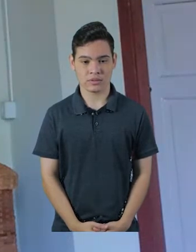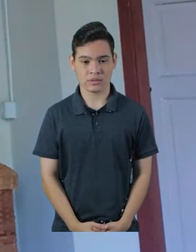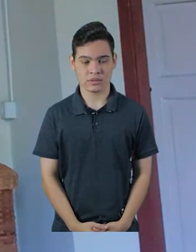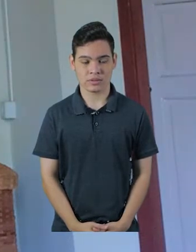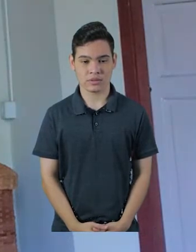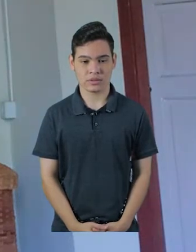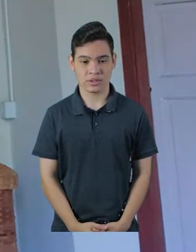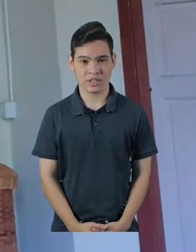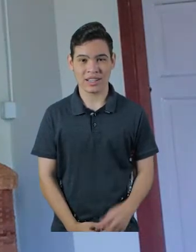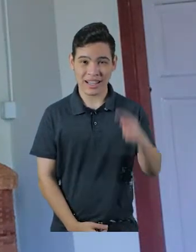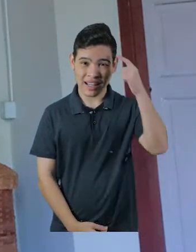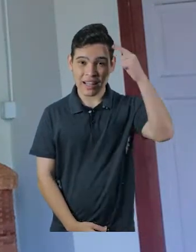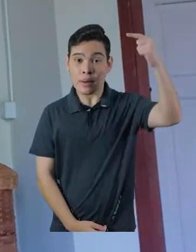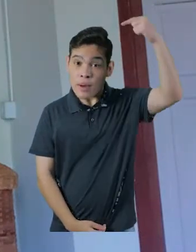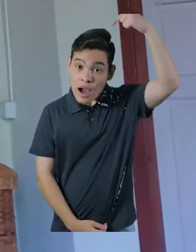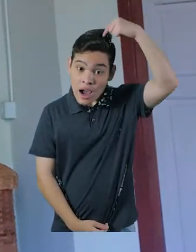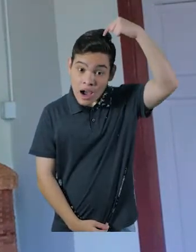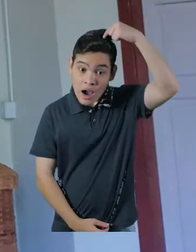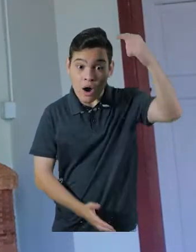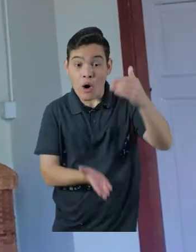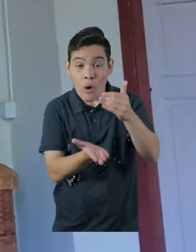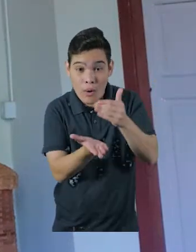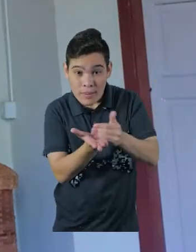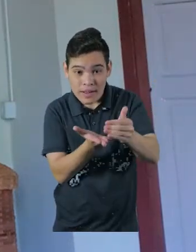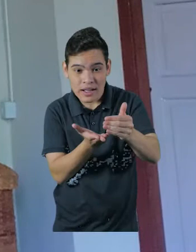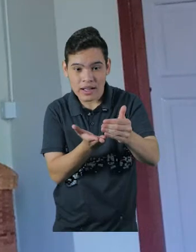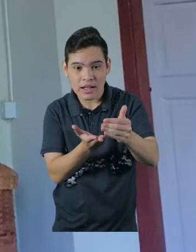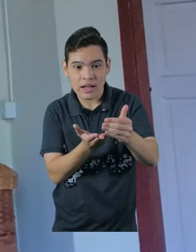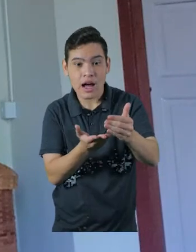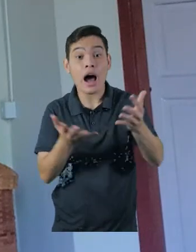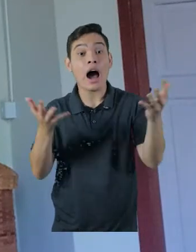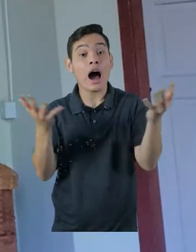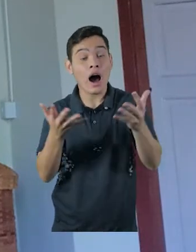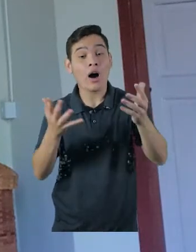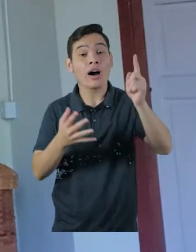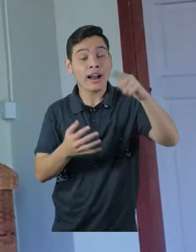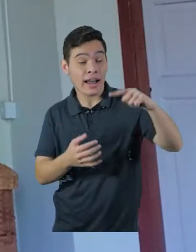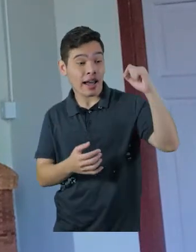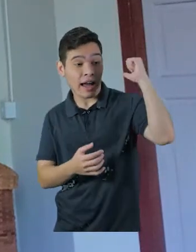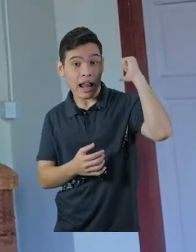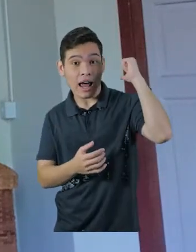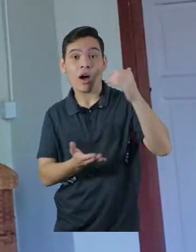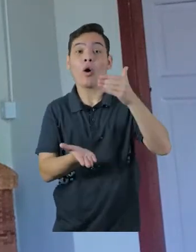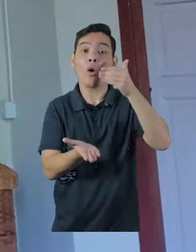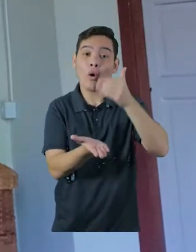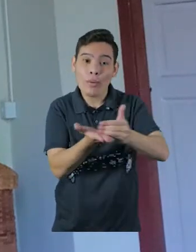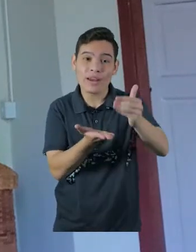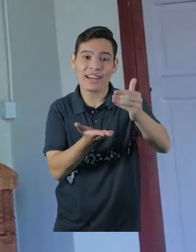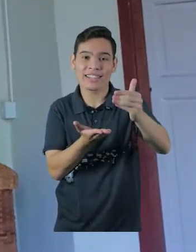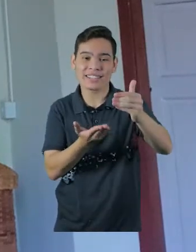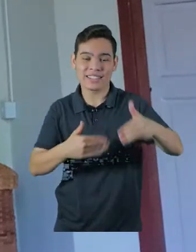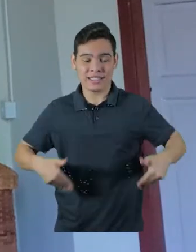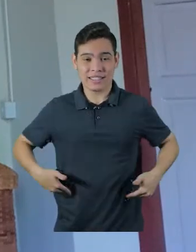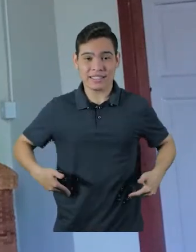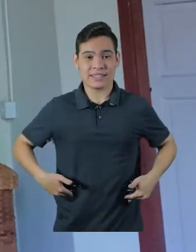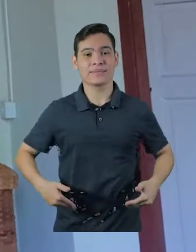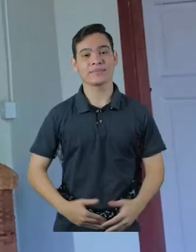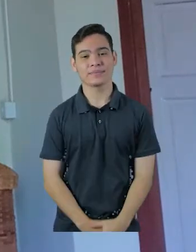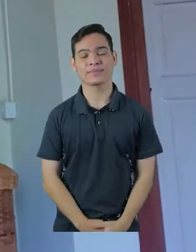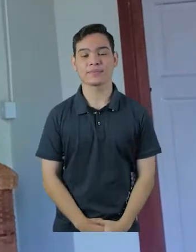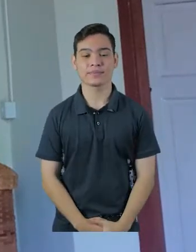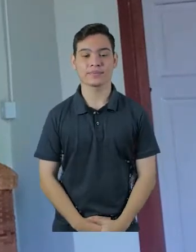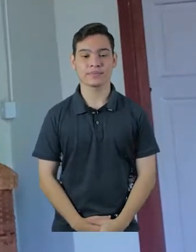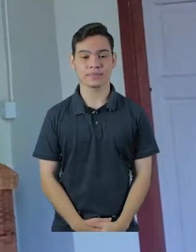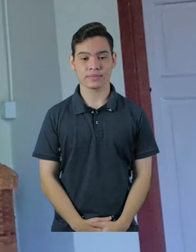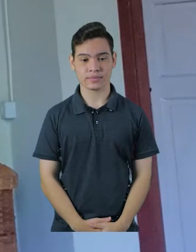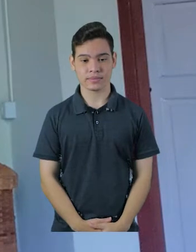cabeça liderava, agora é o cóccix que começa o movimento